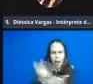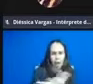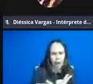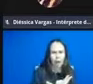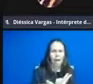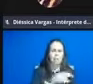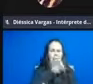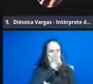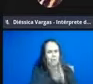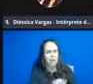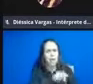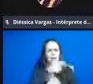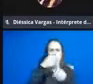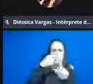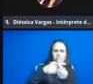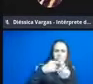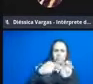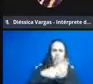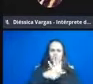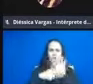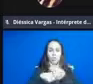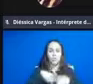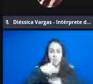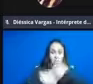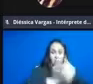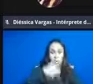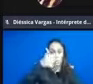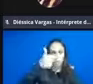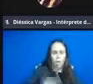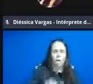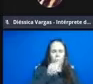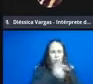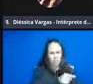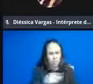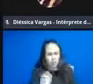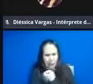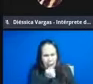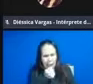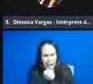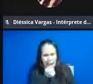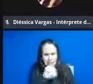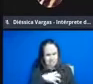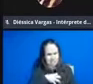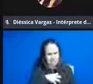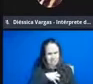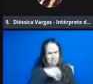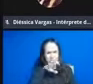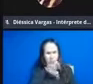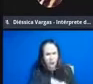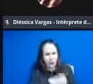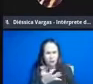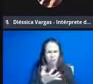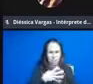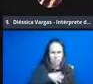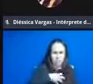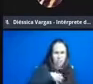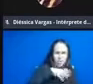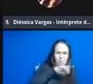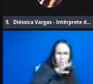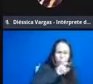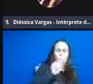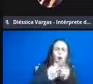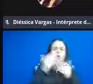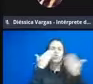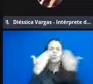e foi trabalhado tudo isso com eles novamente. Então, a gente perguntou, ah, vocês ainda sentem isso em relação aos insetos? Quais as